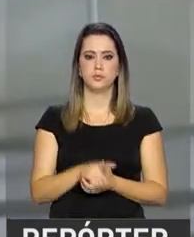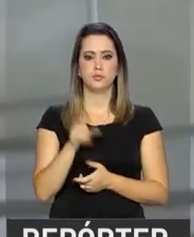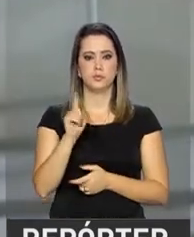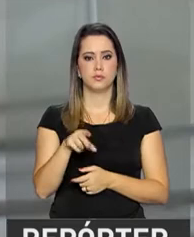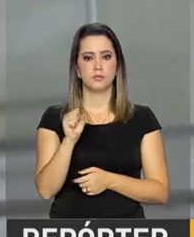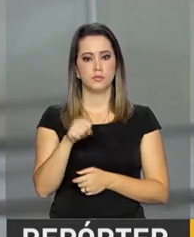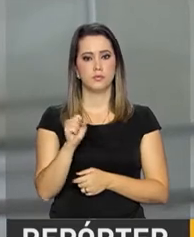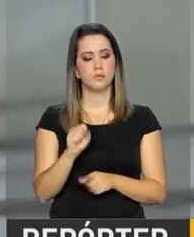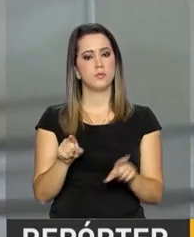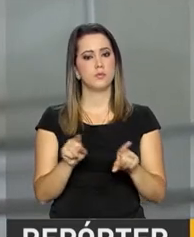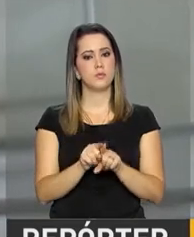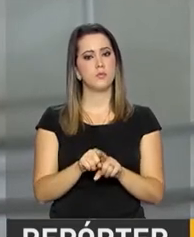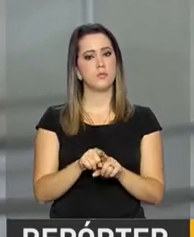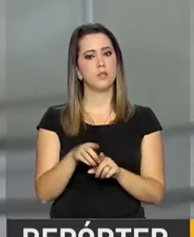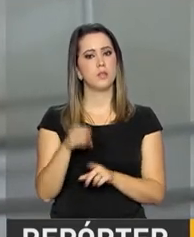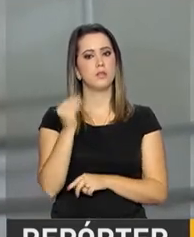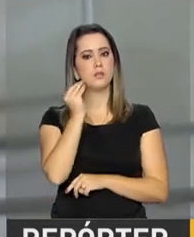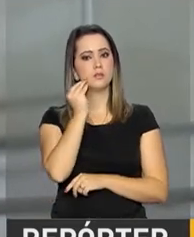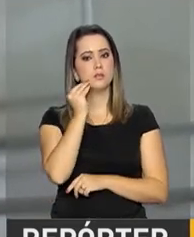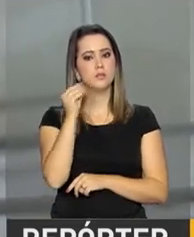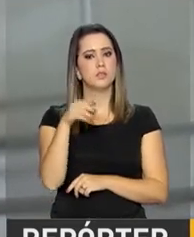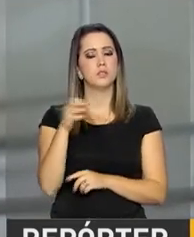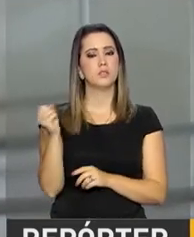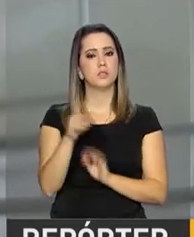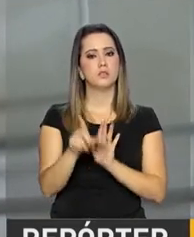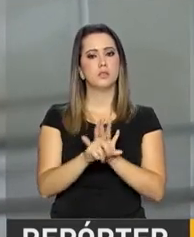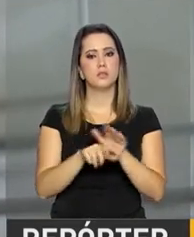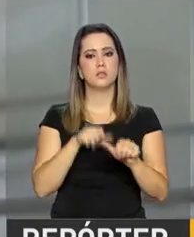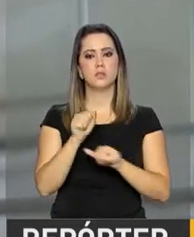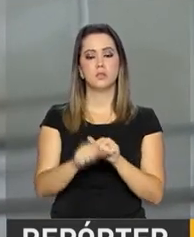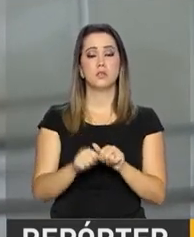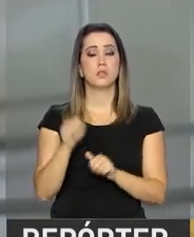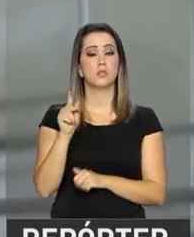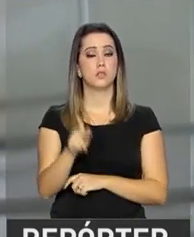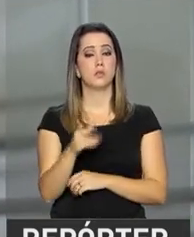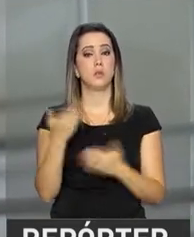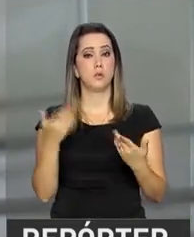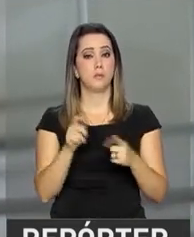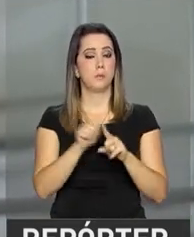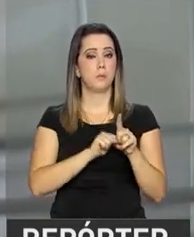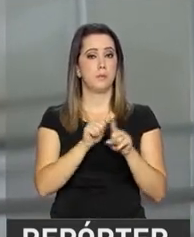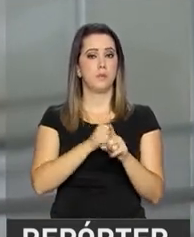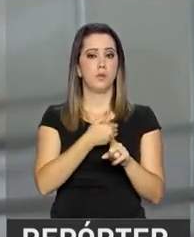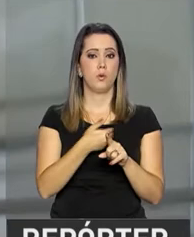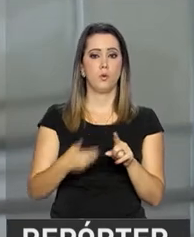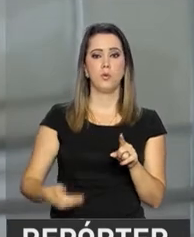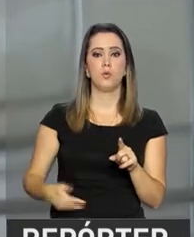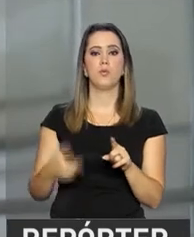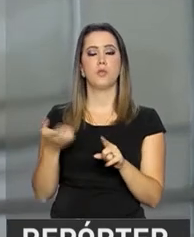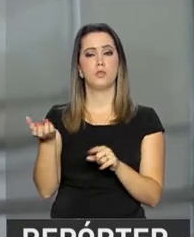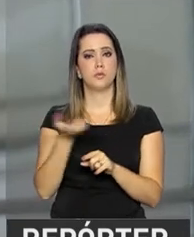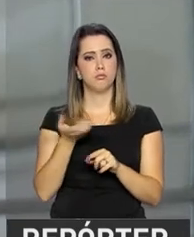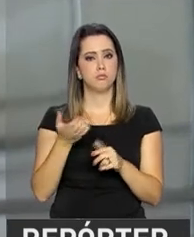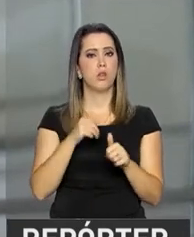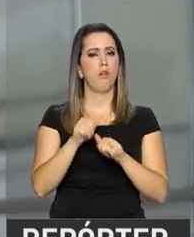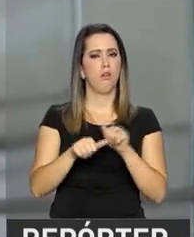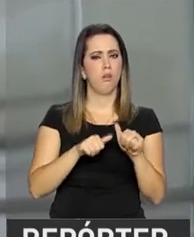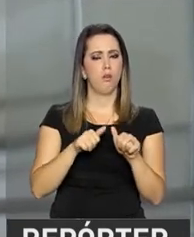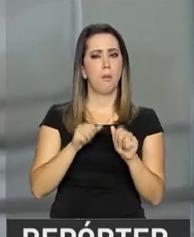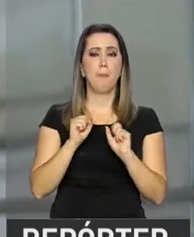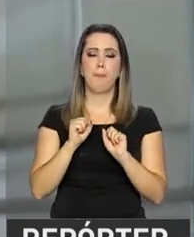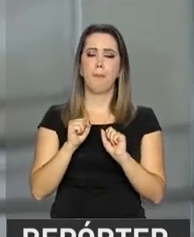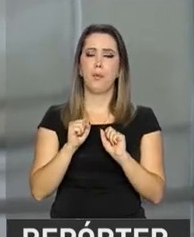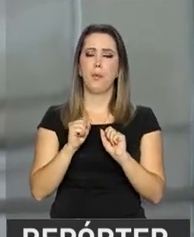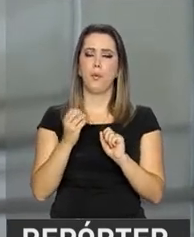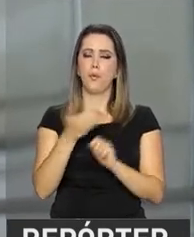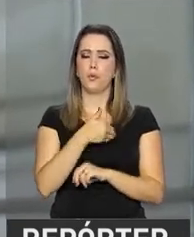Na tentativa de aprovar a reforma da Previdência ainda neste mês, o governo não descarta a possibilidade de alterar alguns pontos